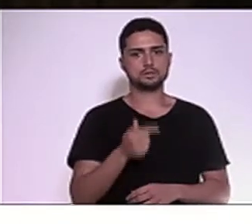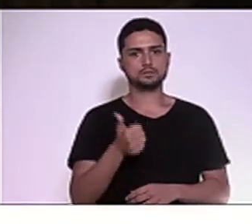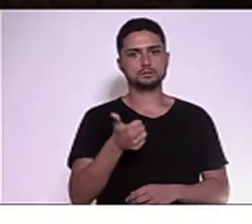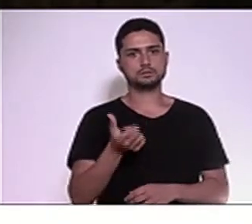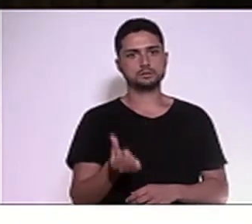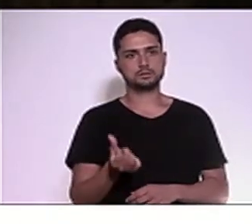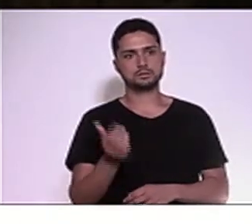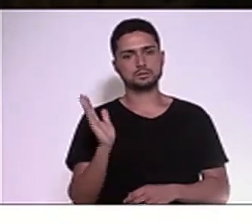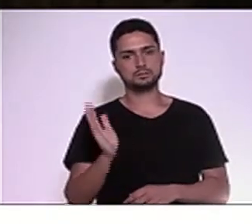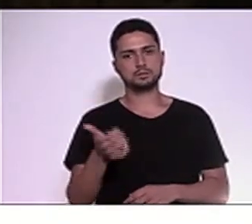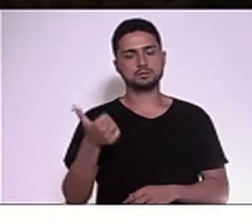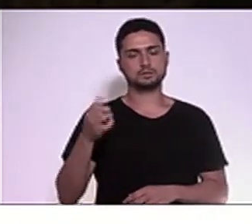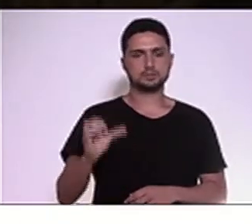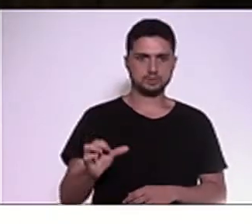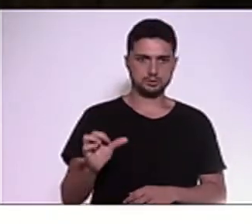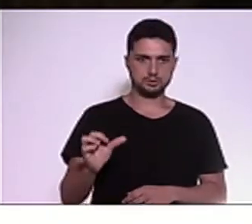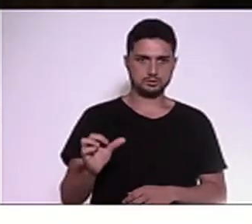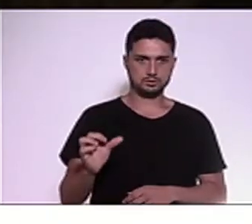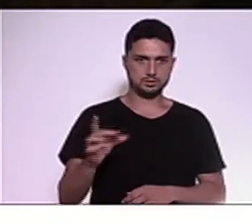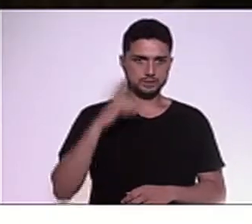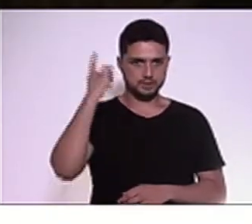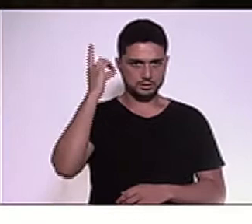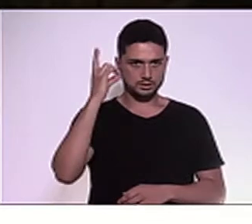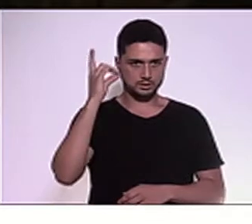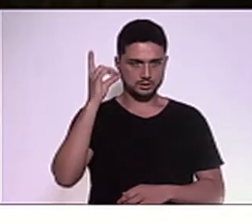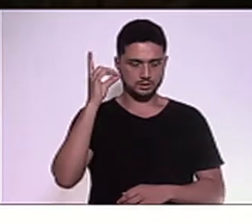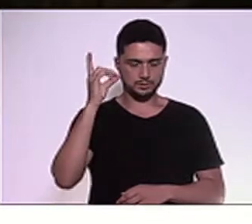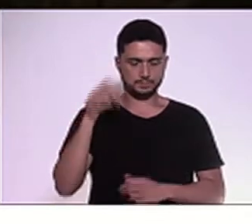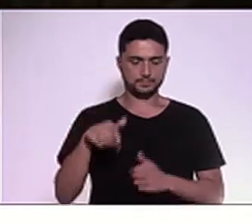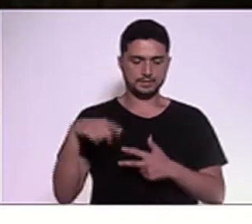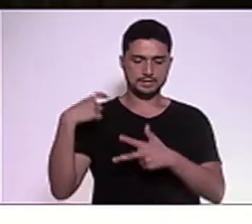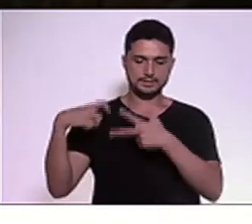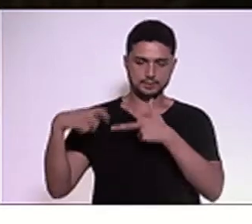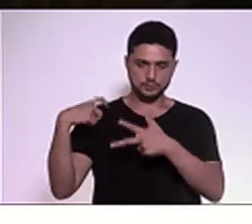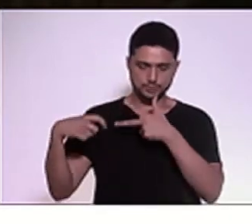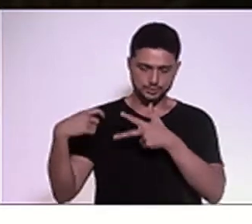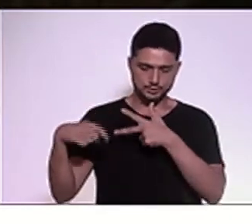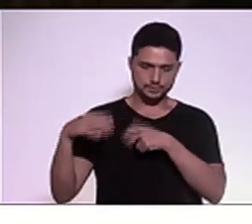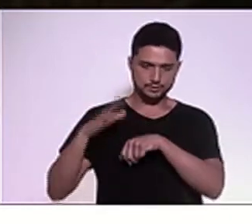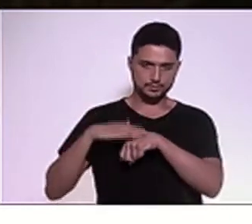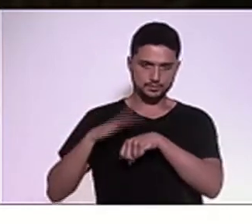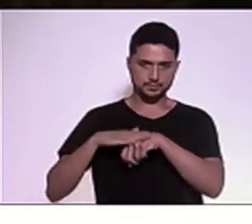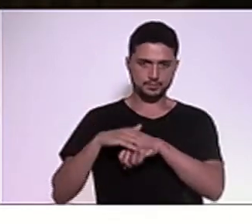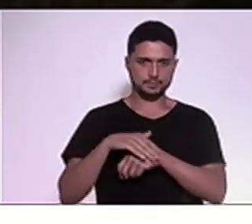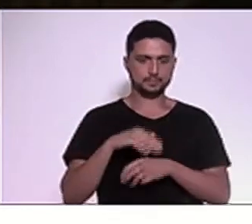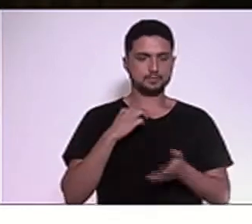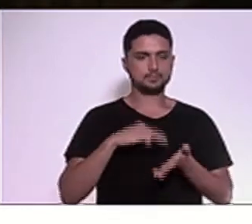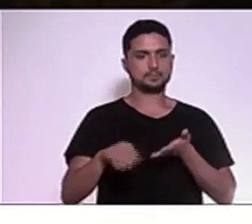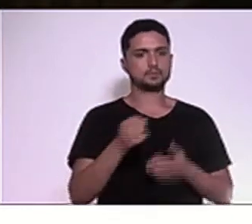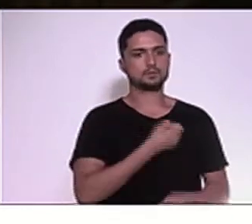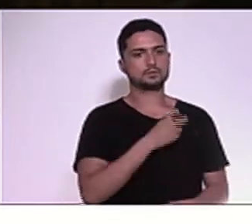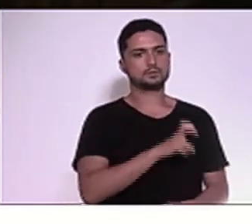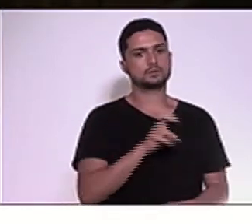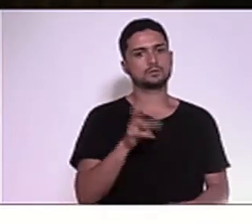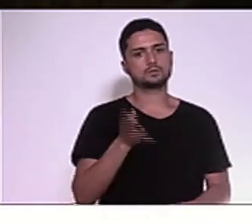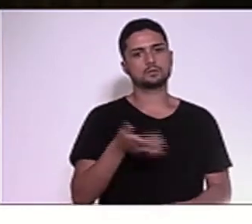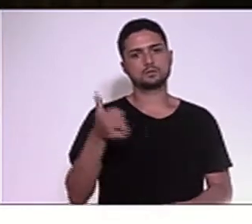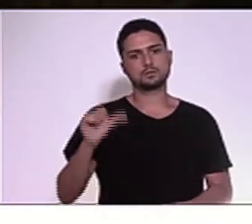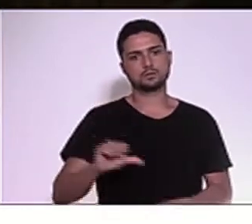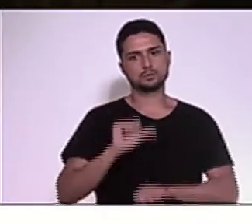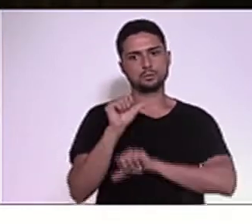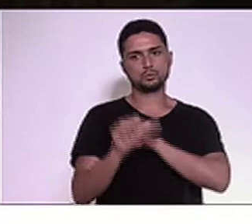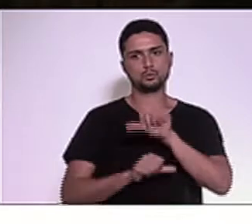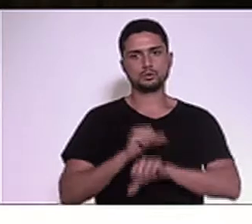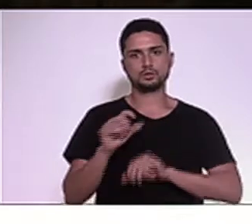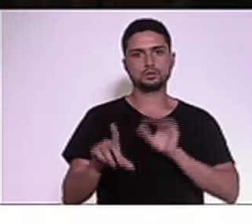1716 de 2019, de autoria do Poder Executivo, mensagem número 55 de 2019, que altera a